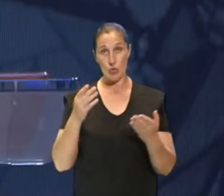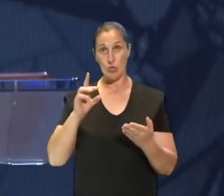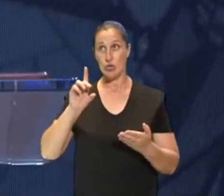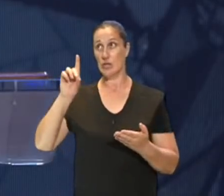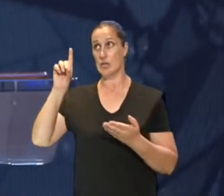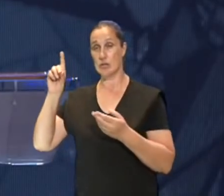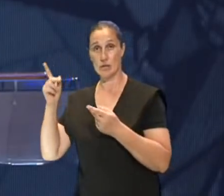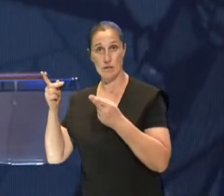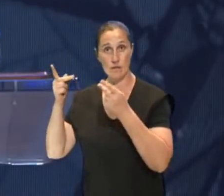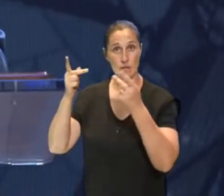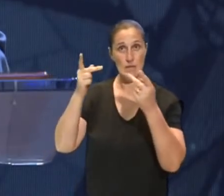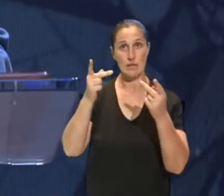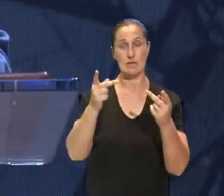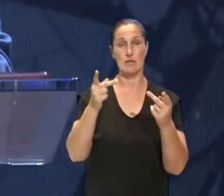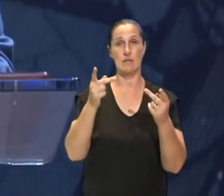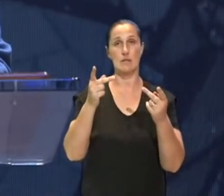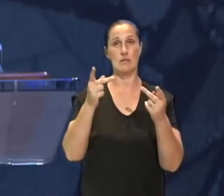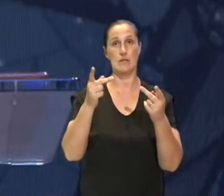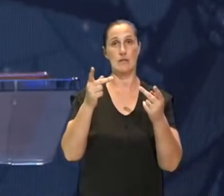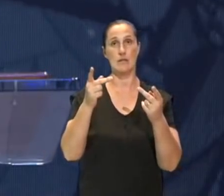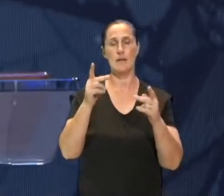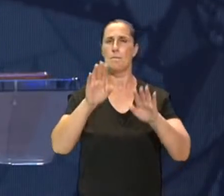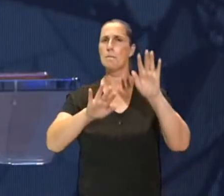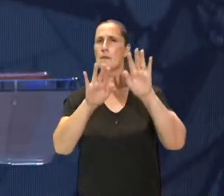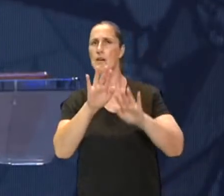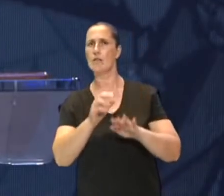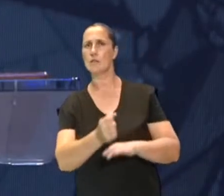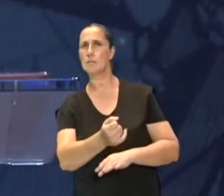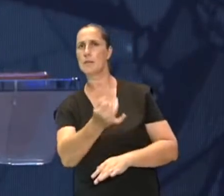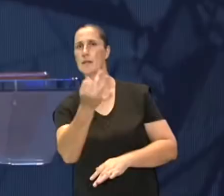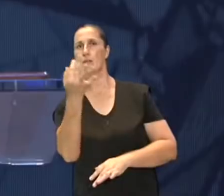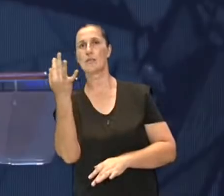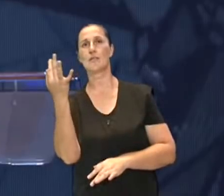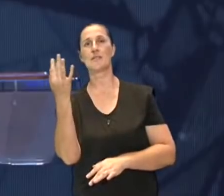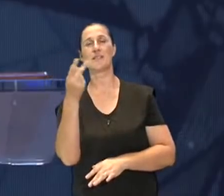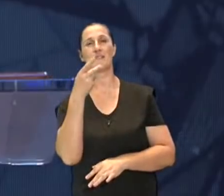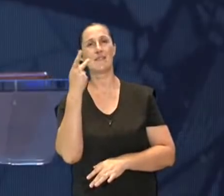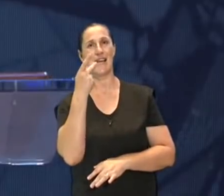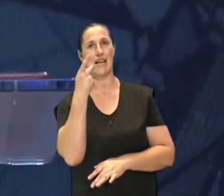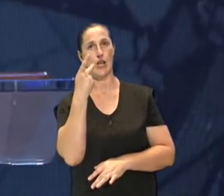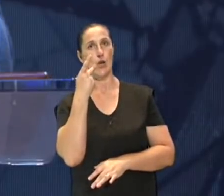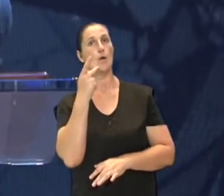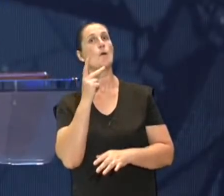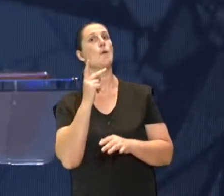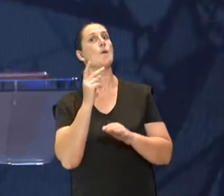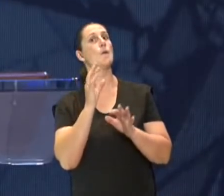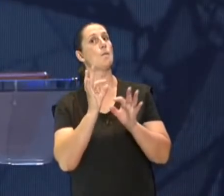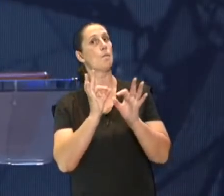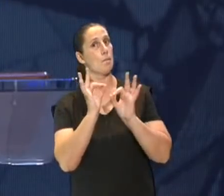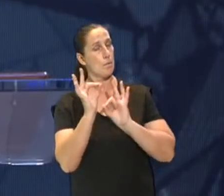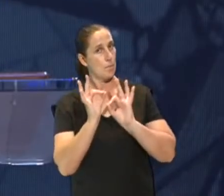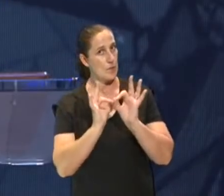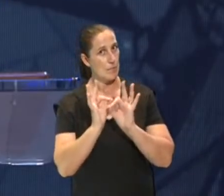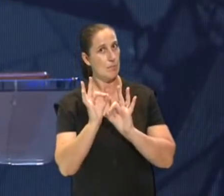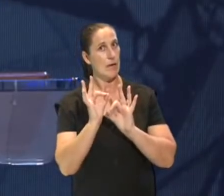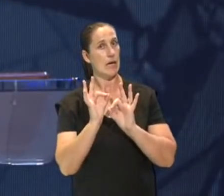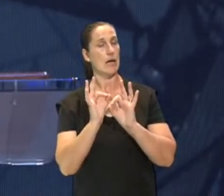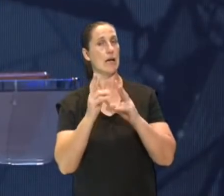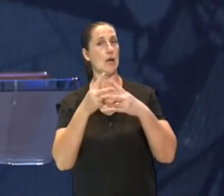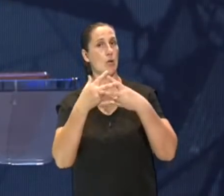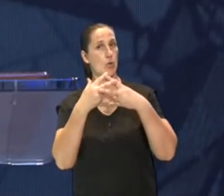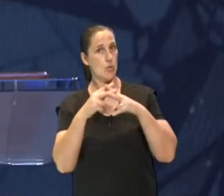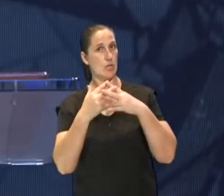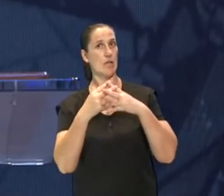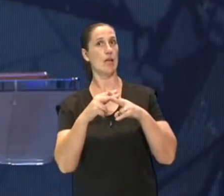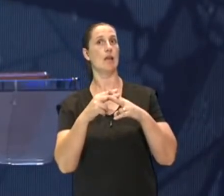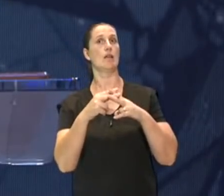visita. Talvez para alguns Ele está dizendo, põe ordem em tua casa. Você está preparado para o seu encontro